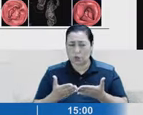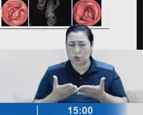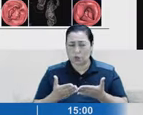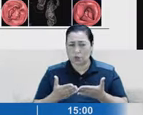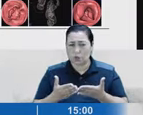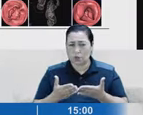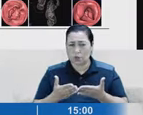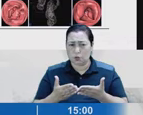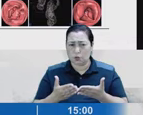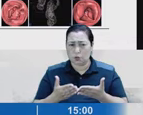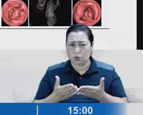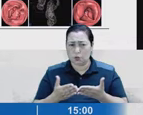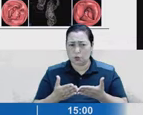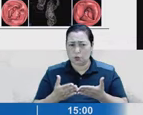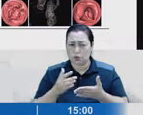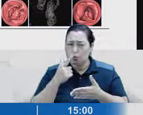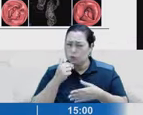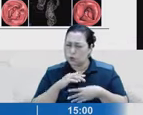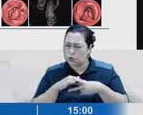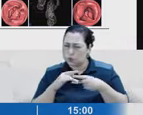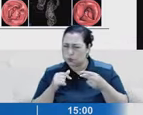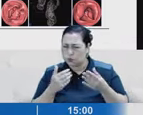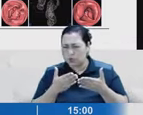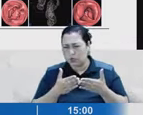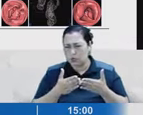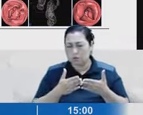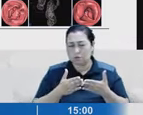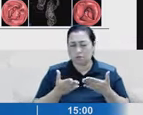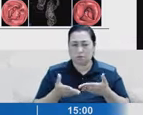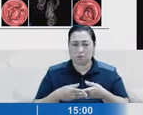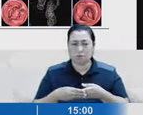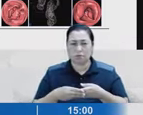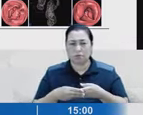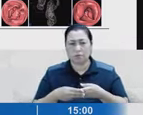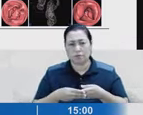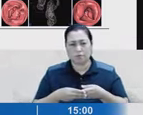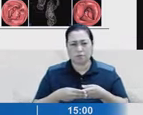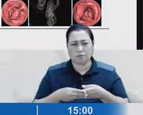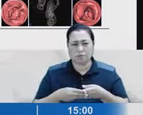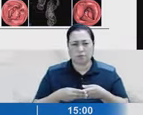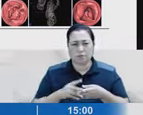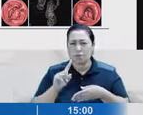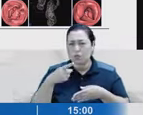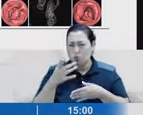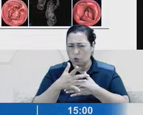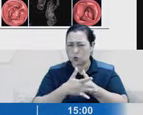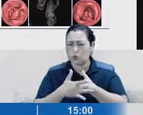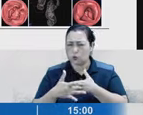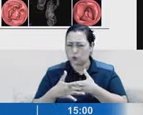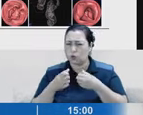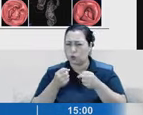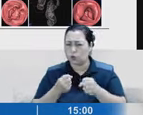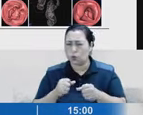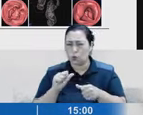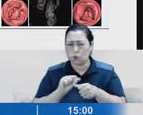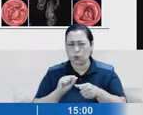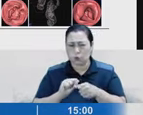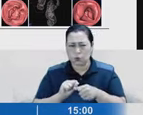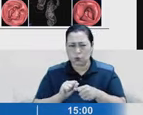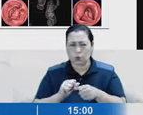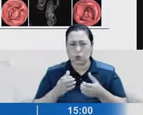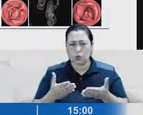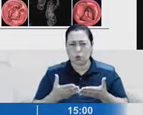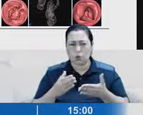sangramento vivo, às vezes tipo uma água de carne, uma coisa assim. Tá? Outro exame que também pode ser usado é a